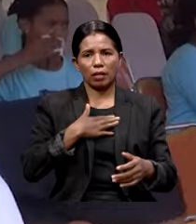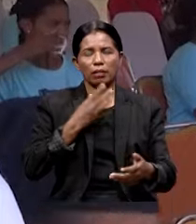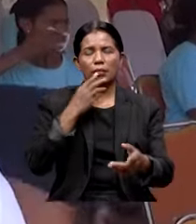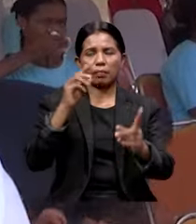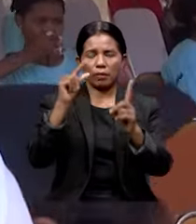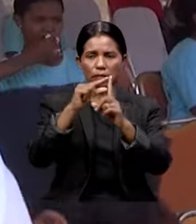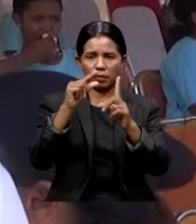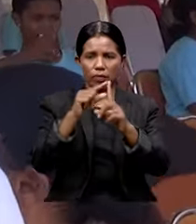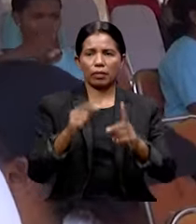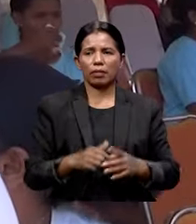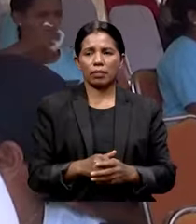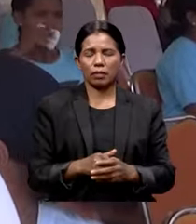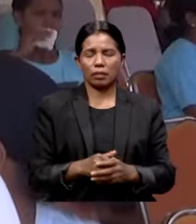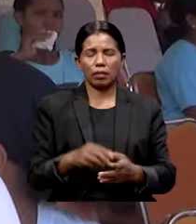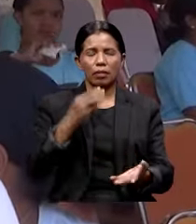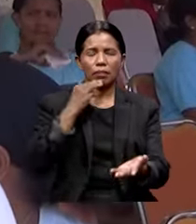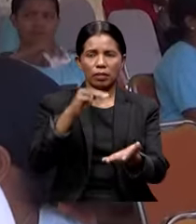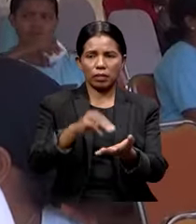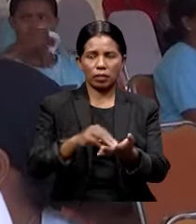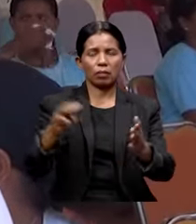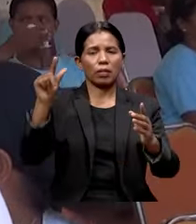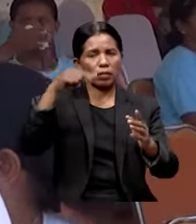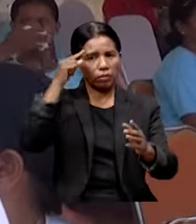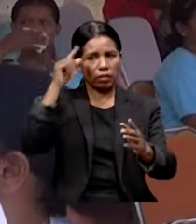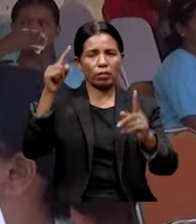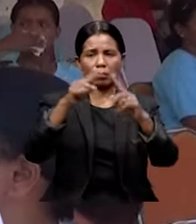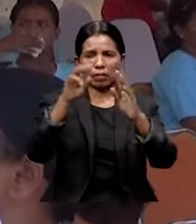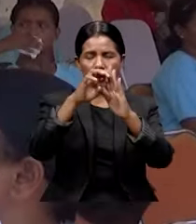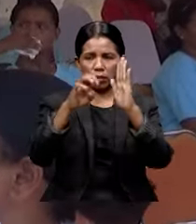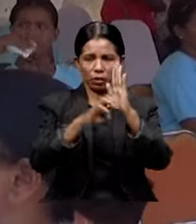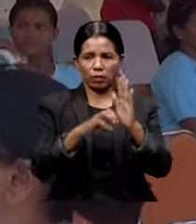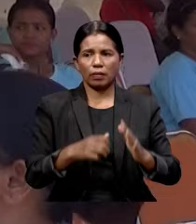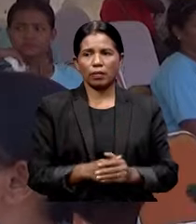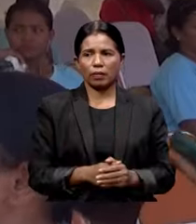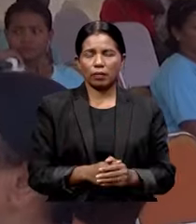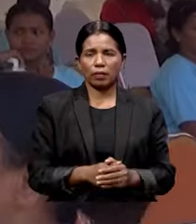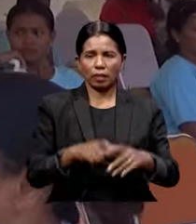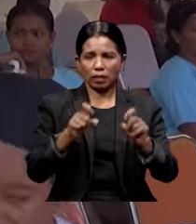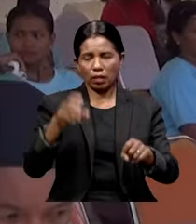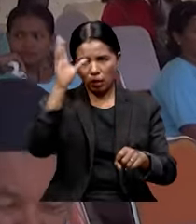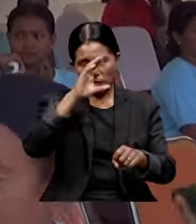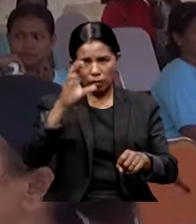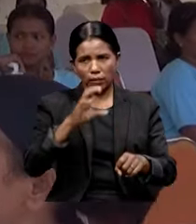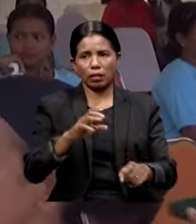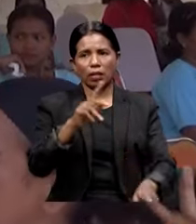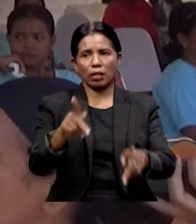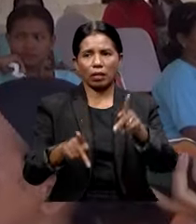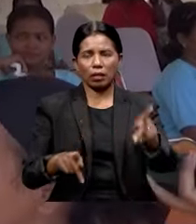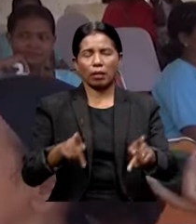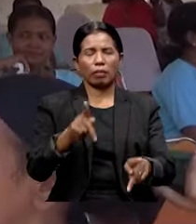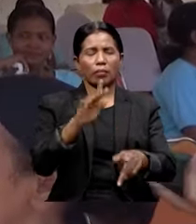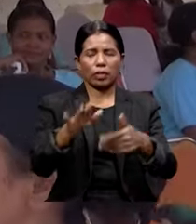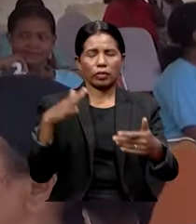de tanto ba governo, tanto ba estado. Tem se buka tuir, so dulu dulu di kuasa ini